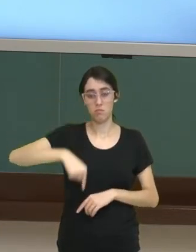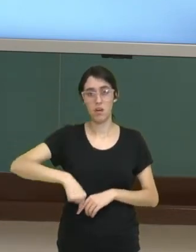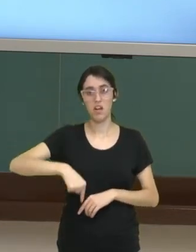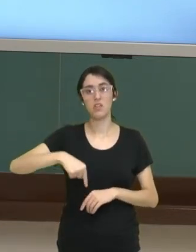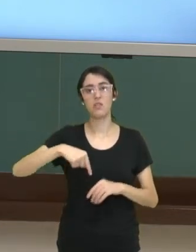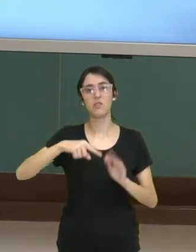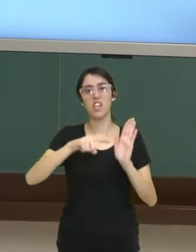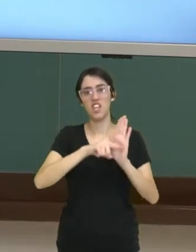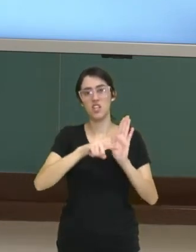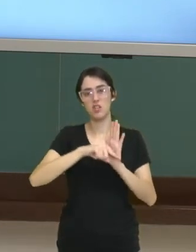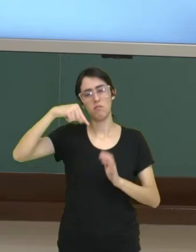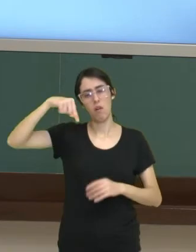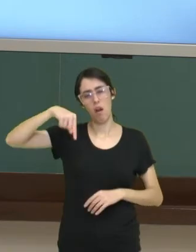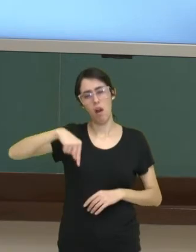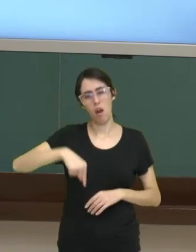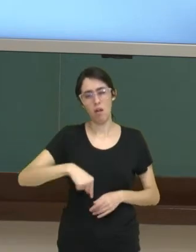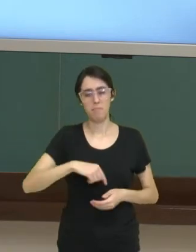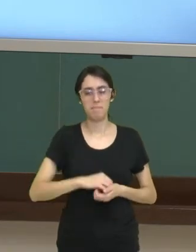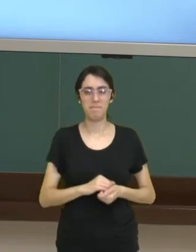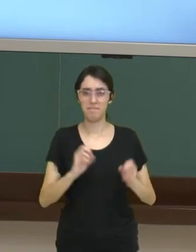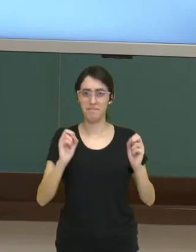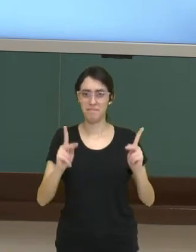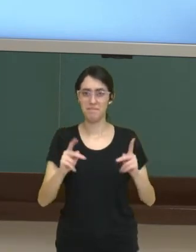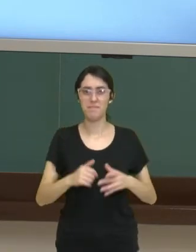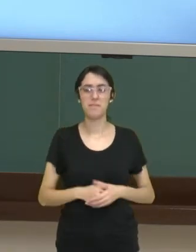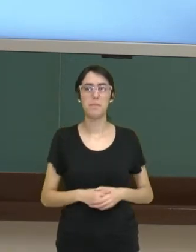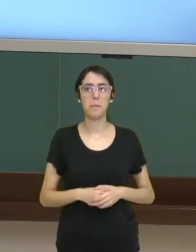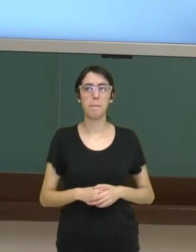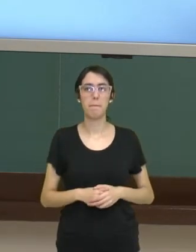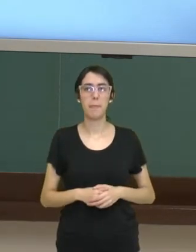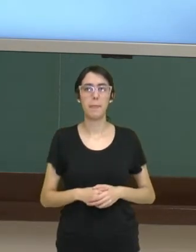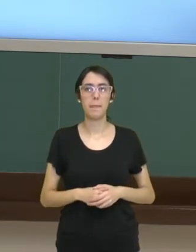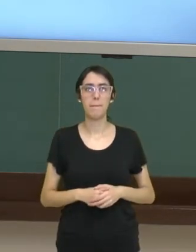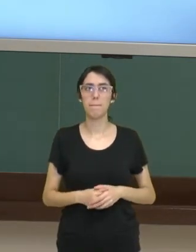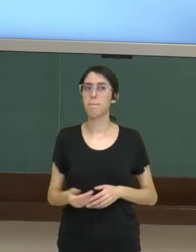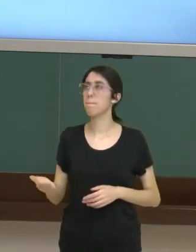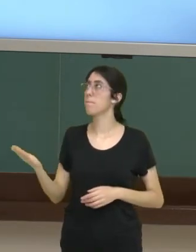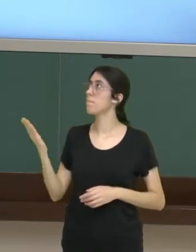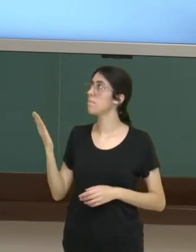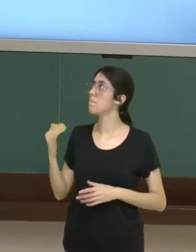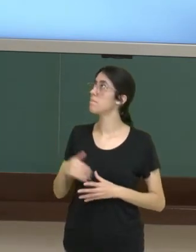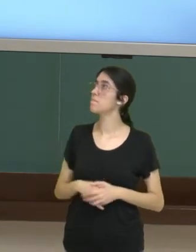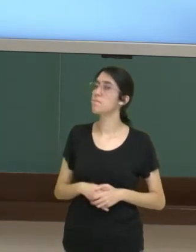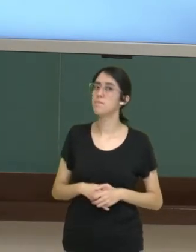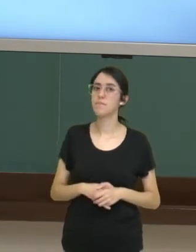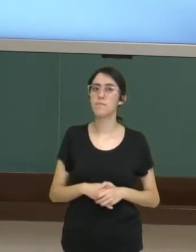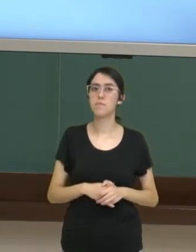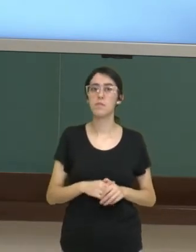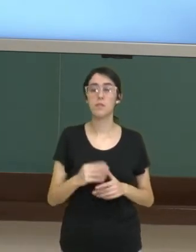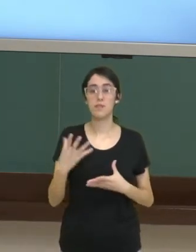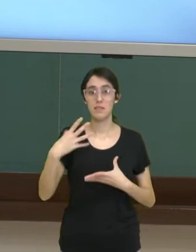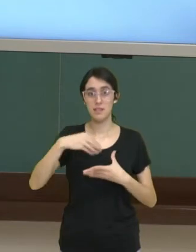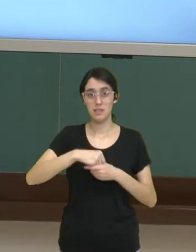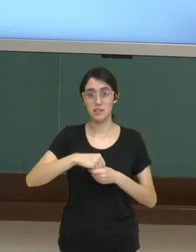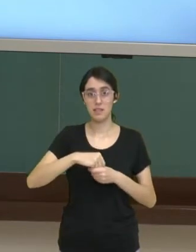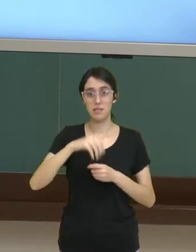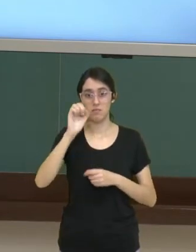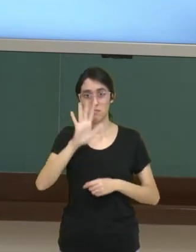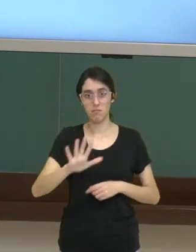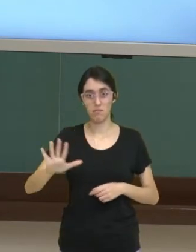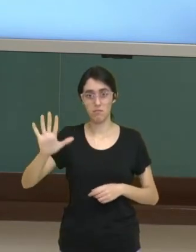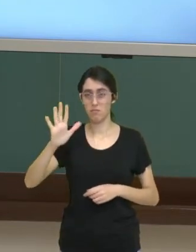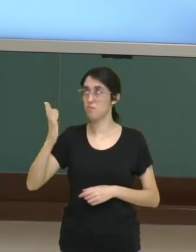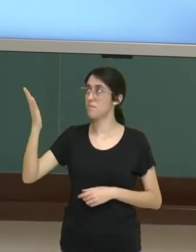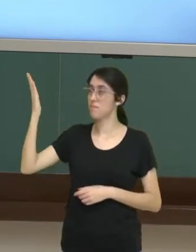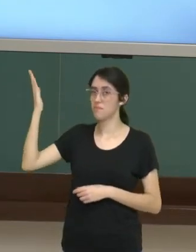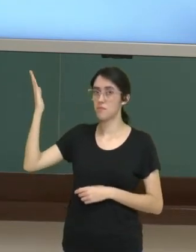infinito negativo aqui para baixo. Tranquilo, gente? Então vamos lá. Dentro desse plano cartesiano, ele vai